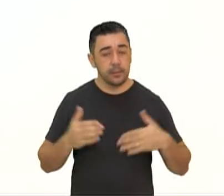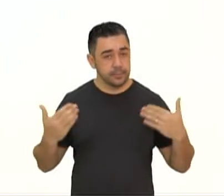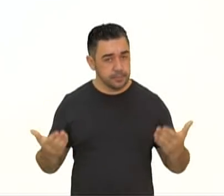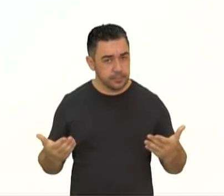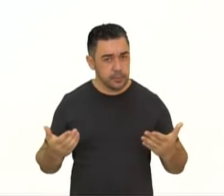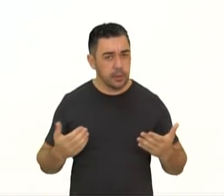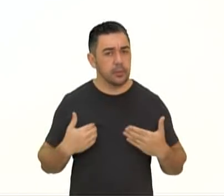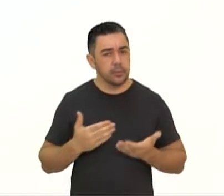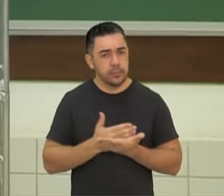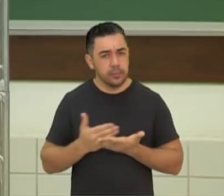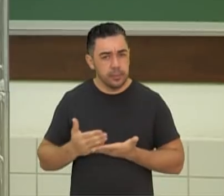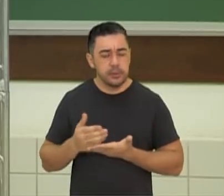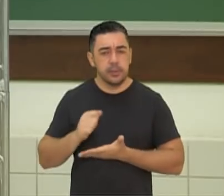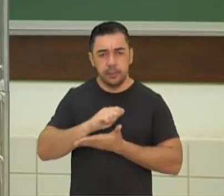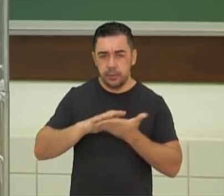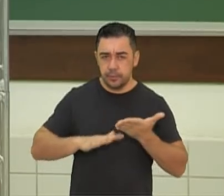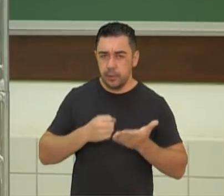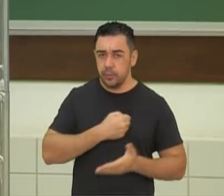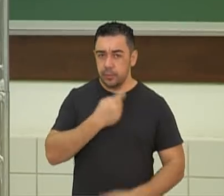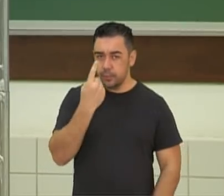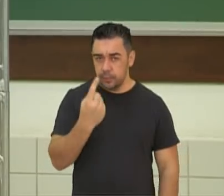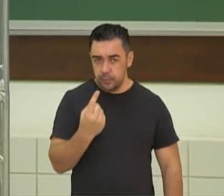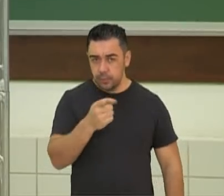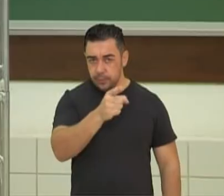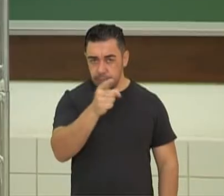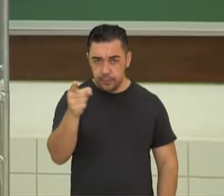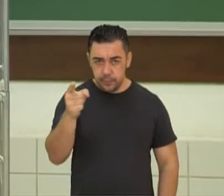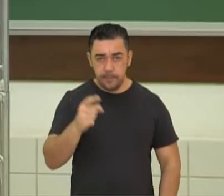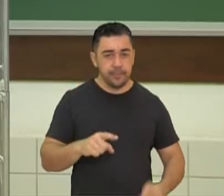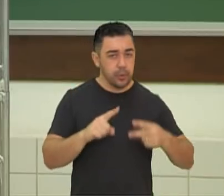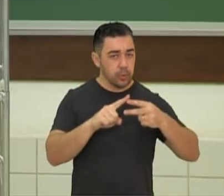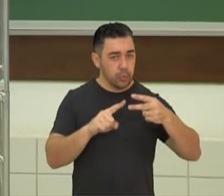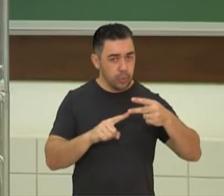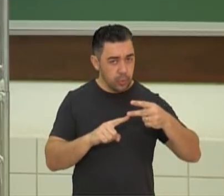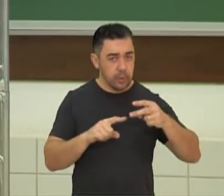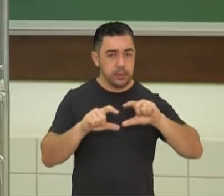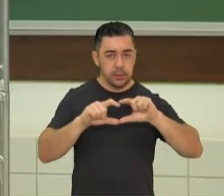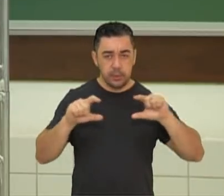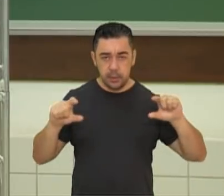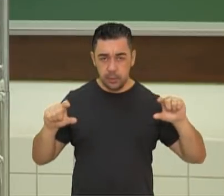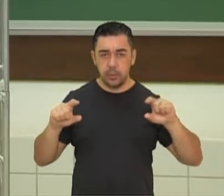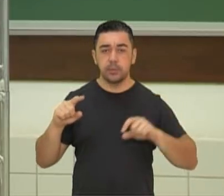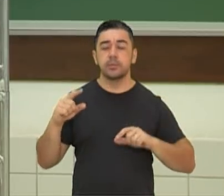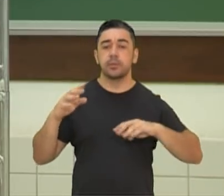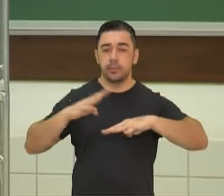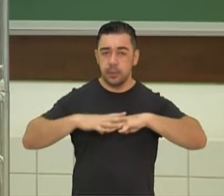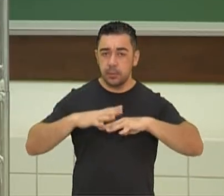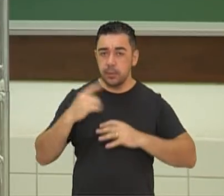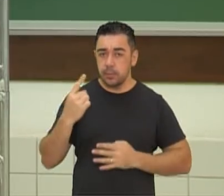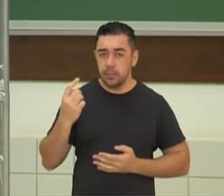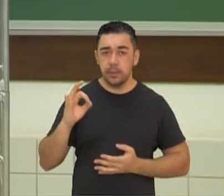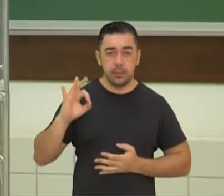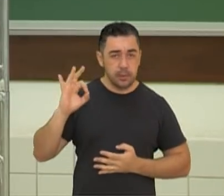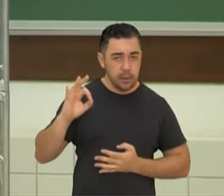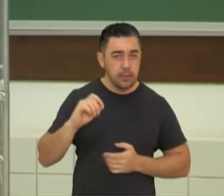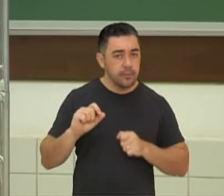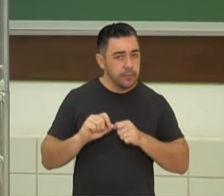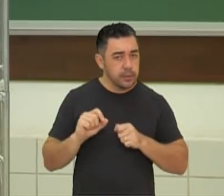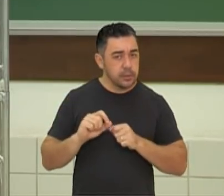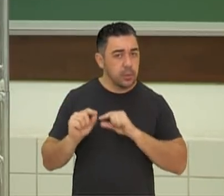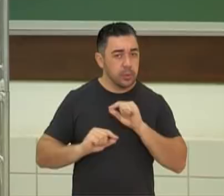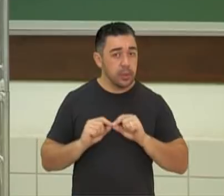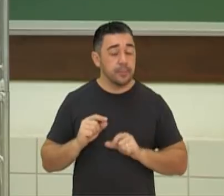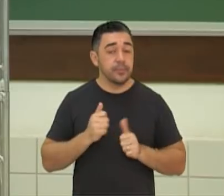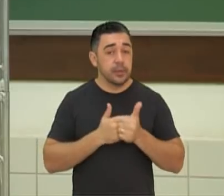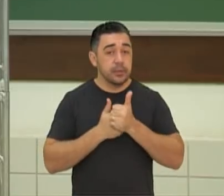Então, eu quero começar aqui com um exercício, tá? Eu tenho um exercício para você, são duas equações literais para você resolver, e nós vamos resolver essa equação literal